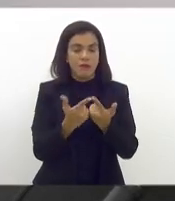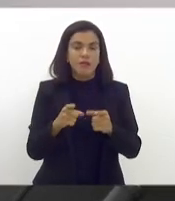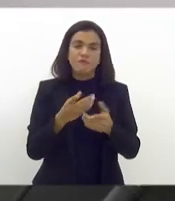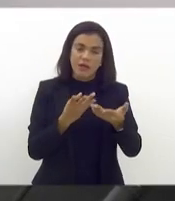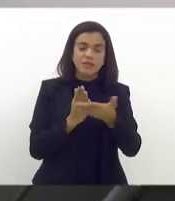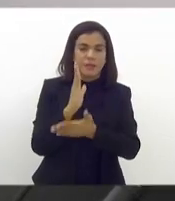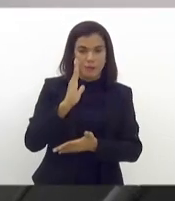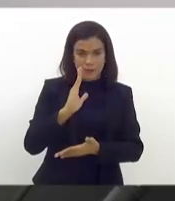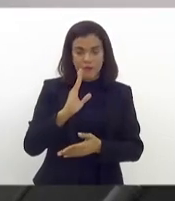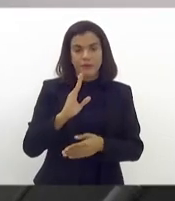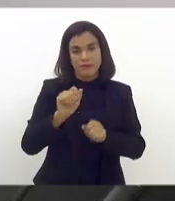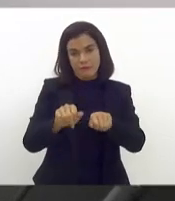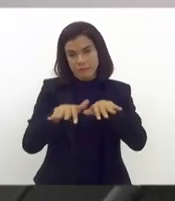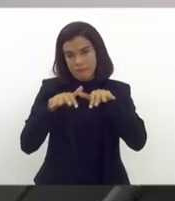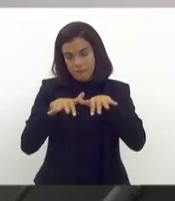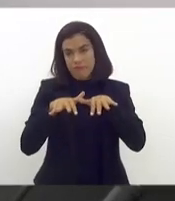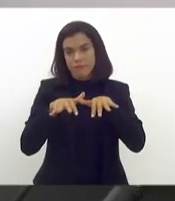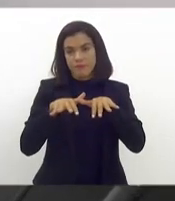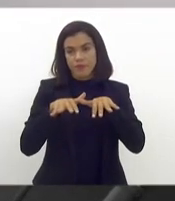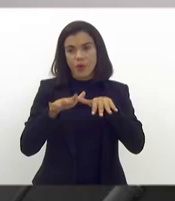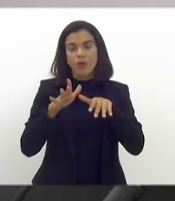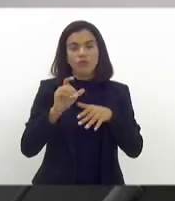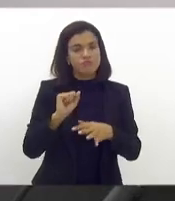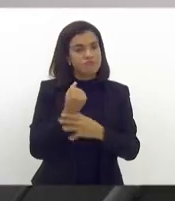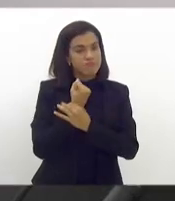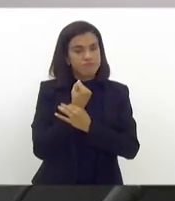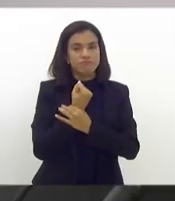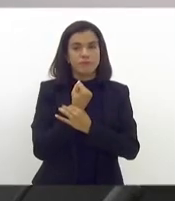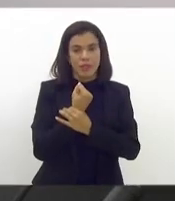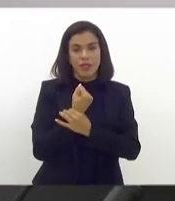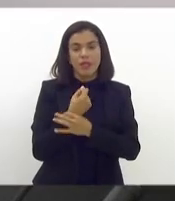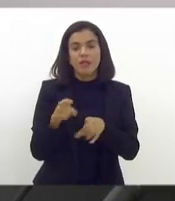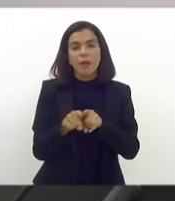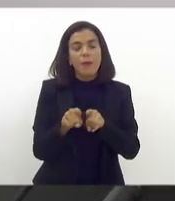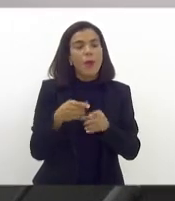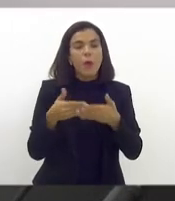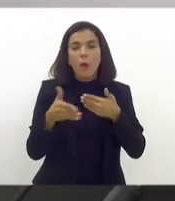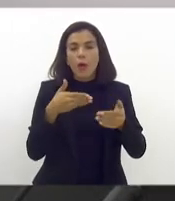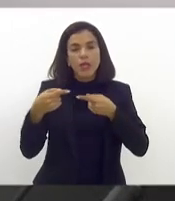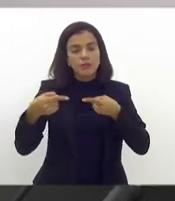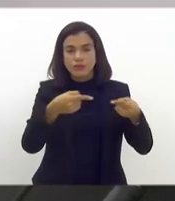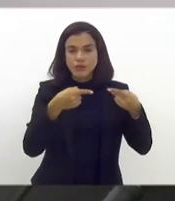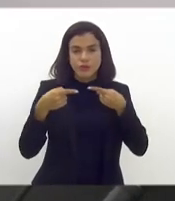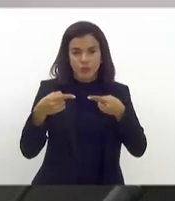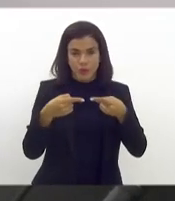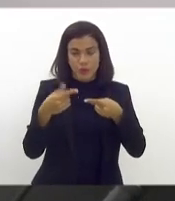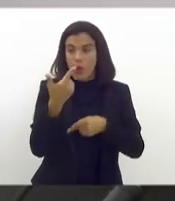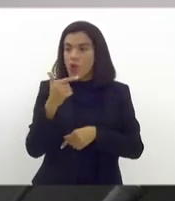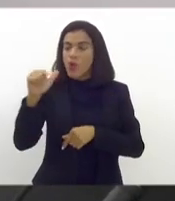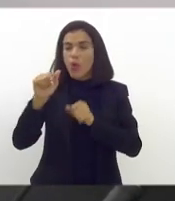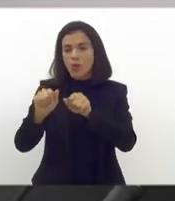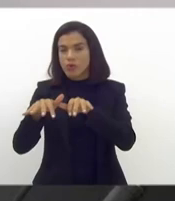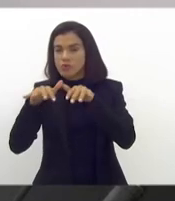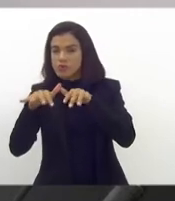ser aprovado no plenário com toda a segurança, e a gente deixar qualquer discussão de lado, diferente do que outros parlamentos